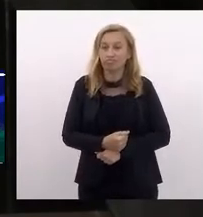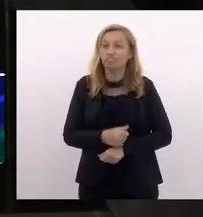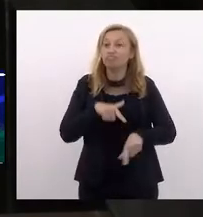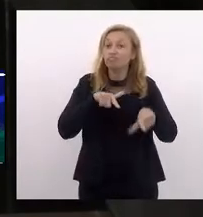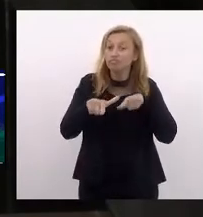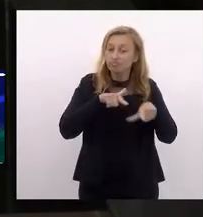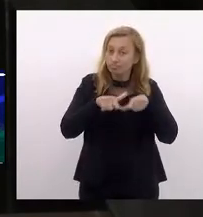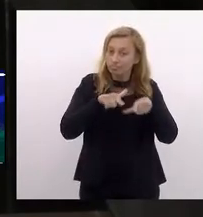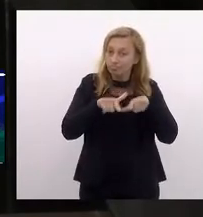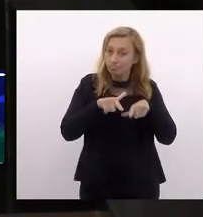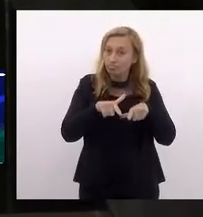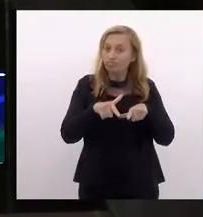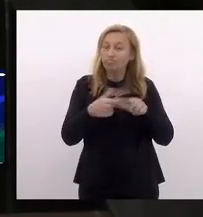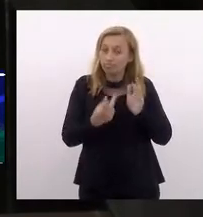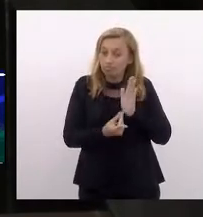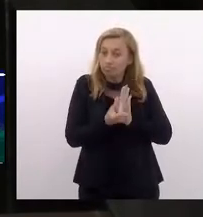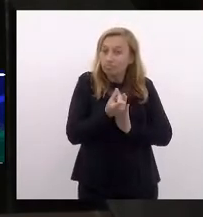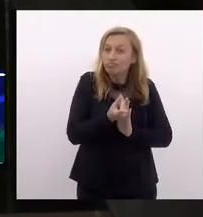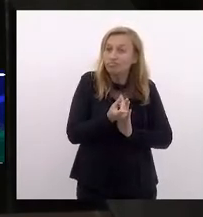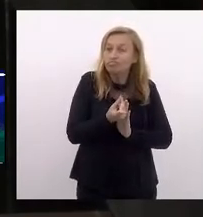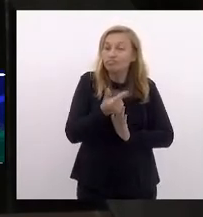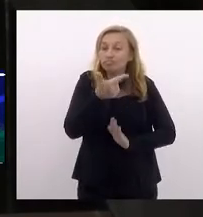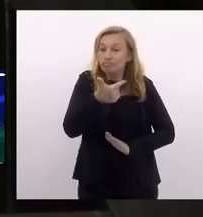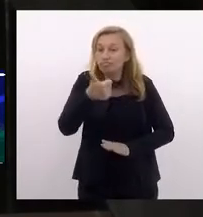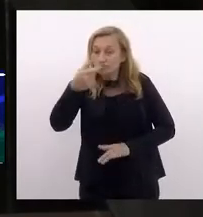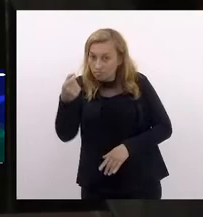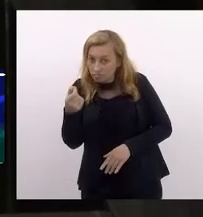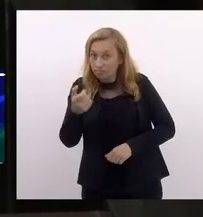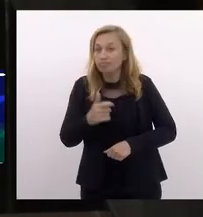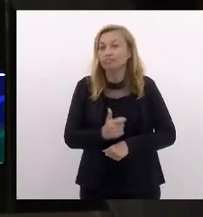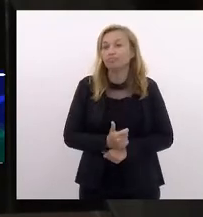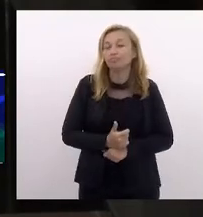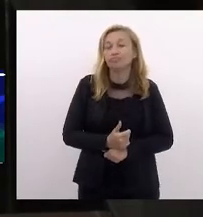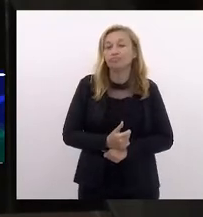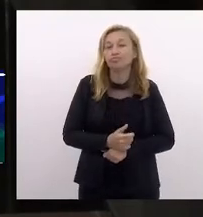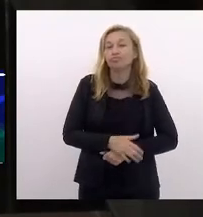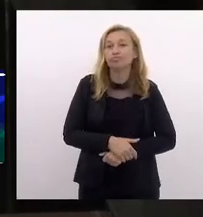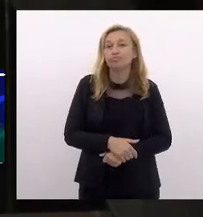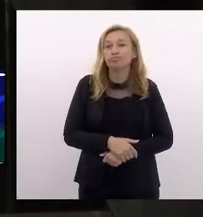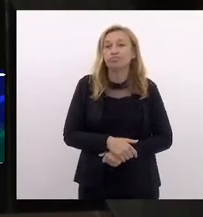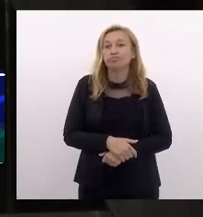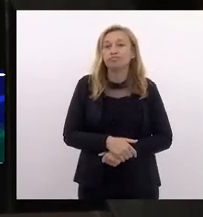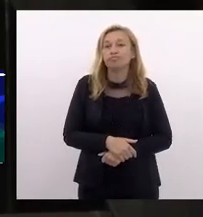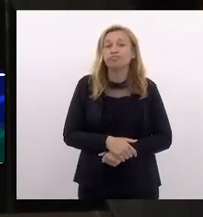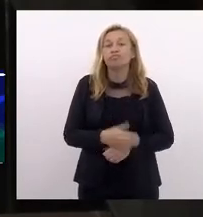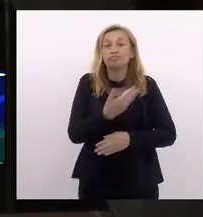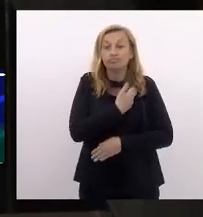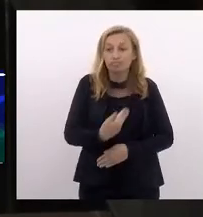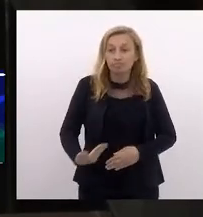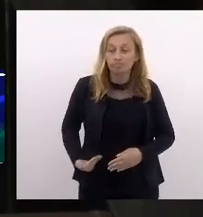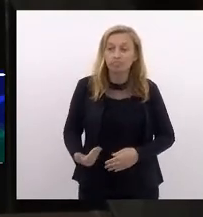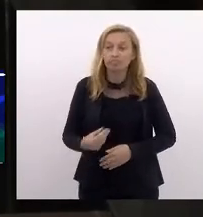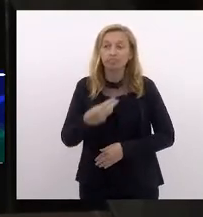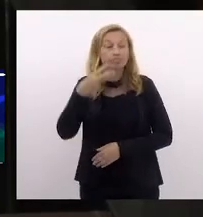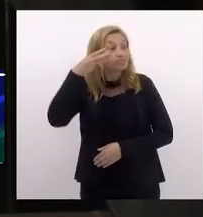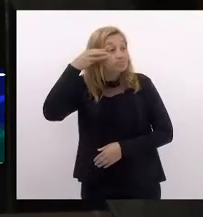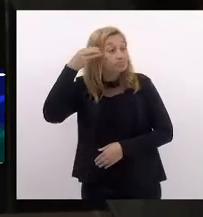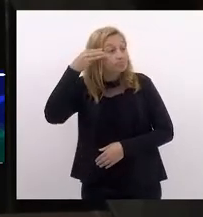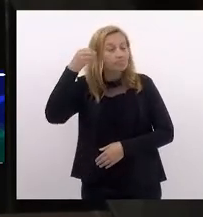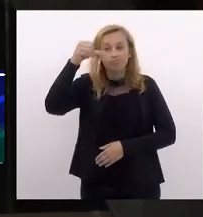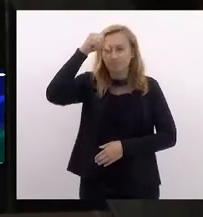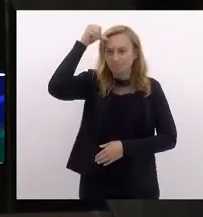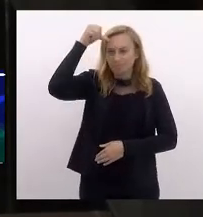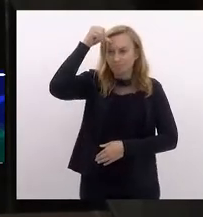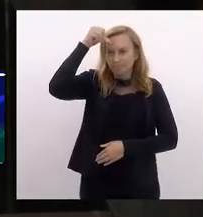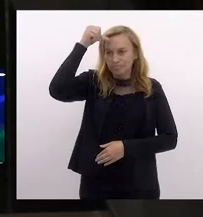exercício financeiro é de 2020 as contas dos governos Wilson